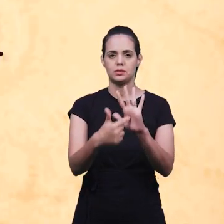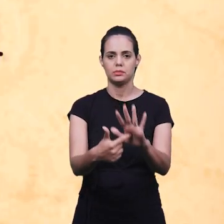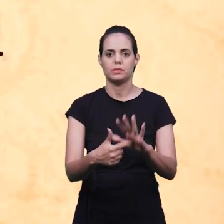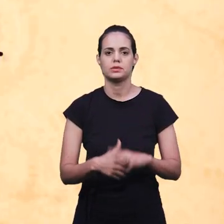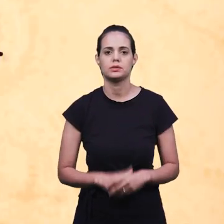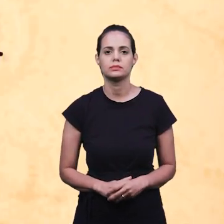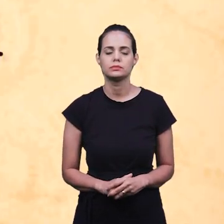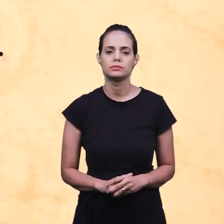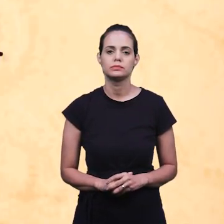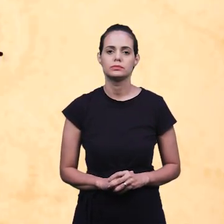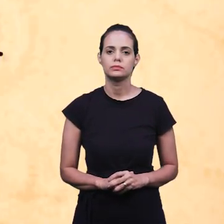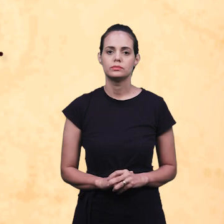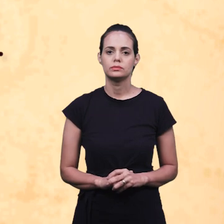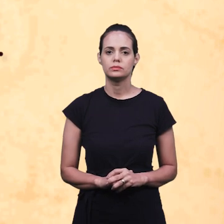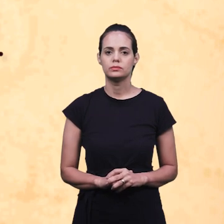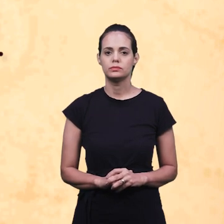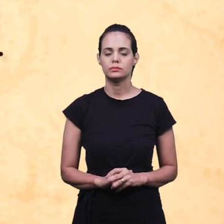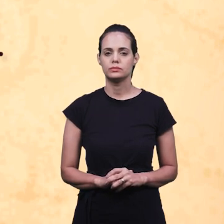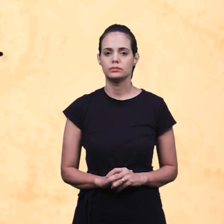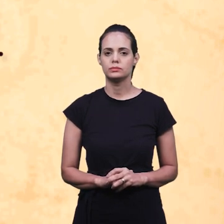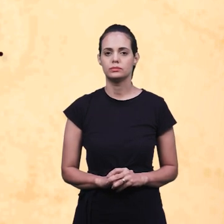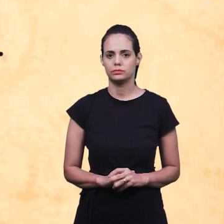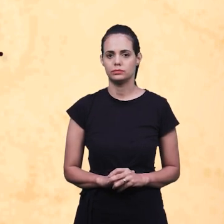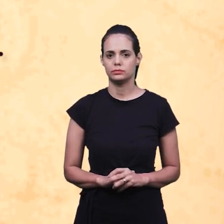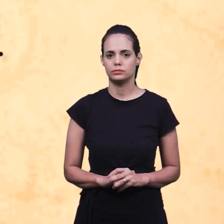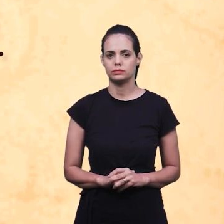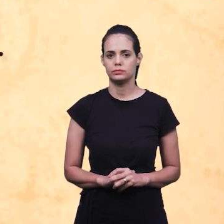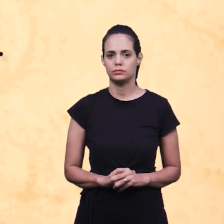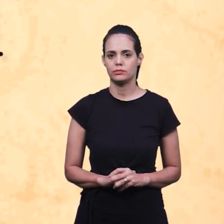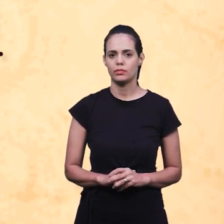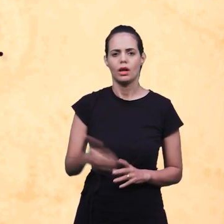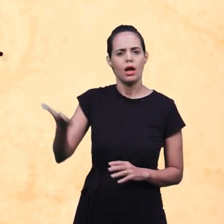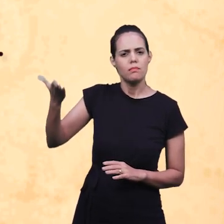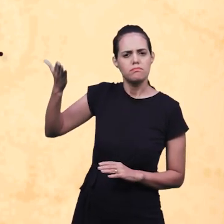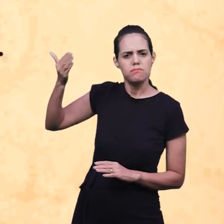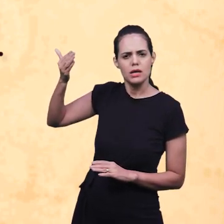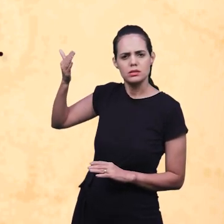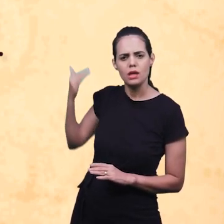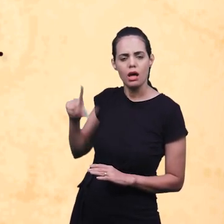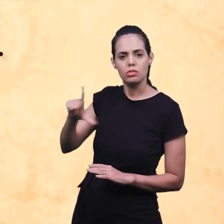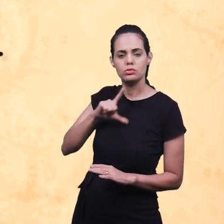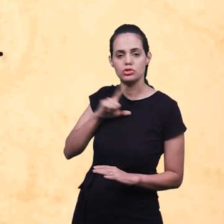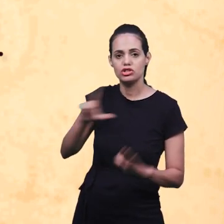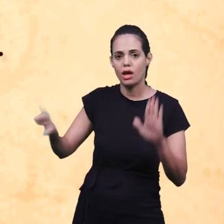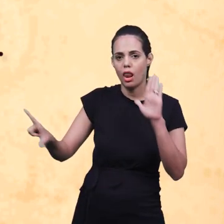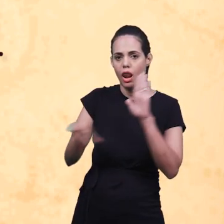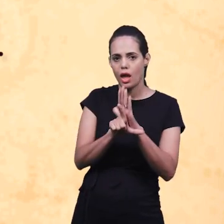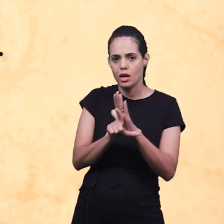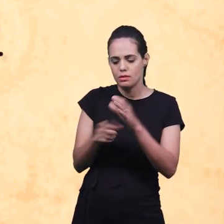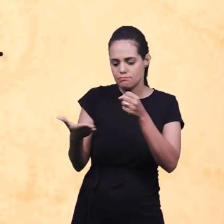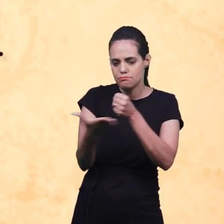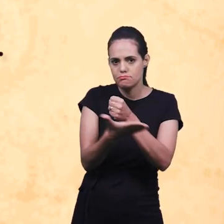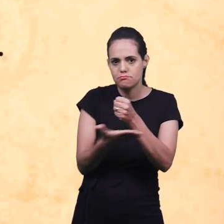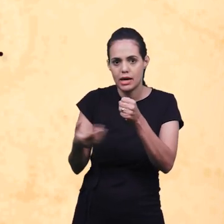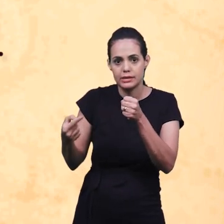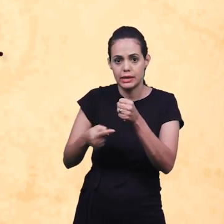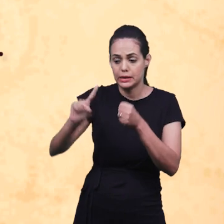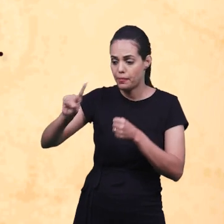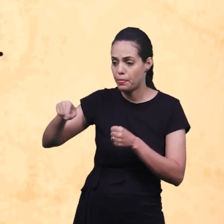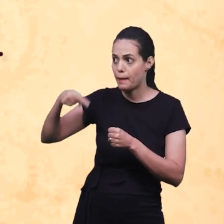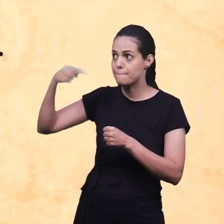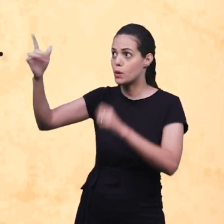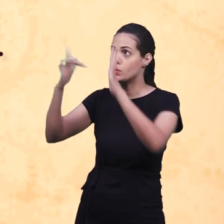assim: Mas antes que a fé viesse, estávamos guardados debaixo da